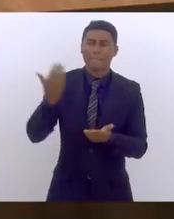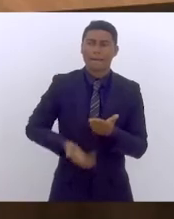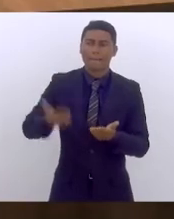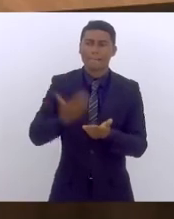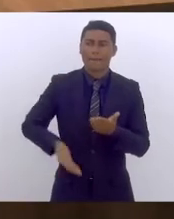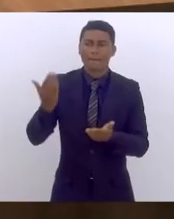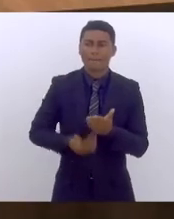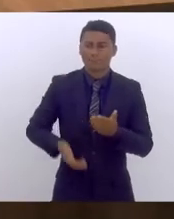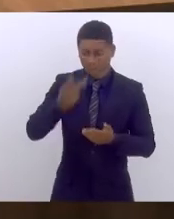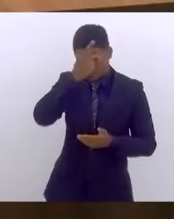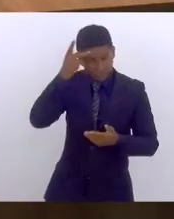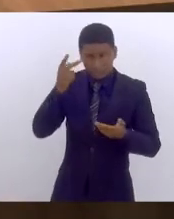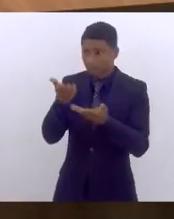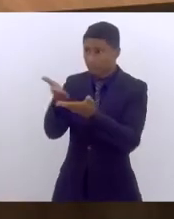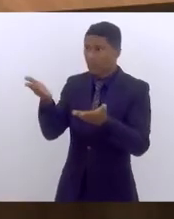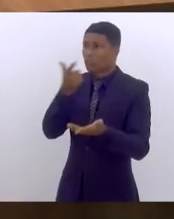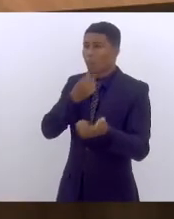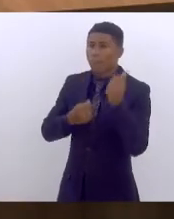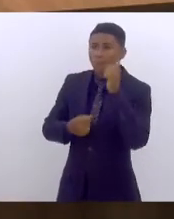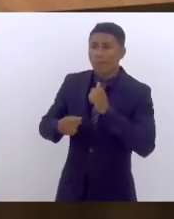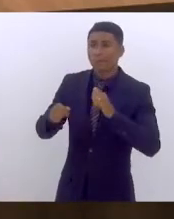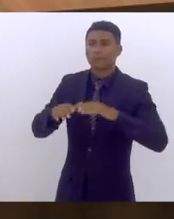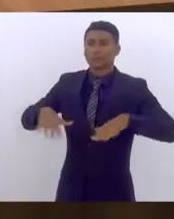pessoas, bravos homens e mulheres,